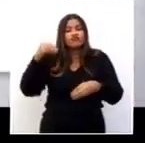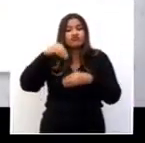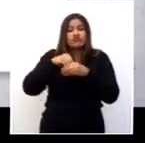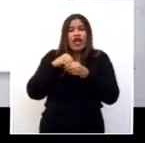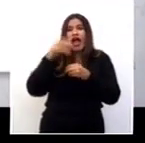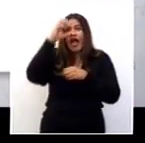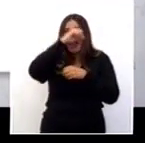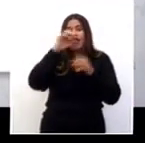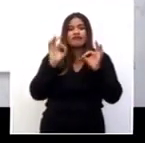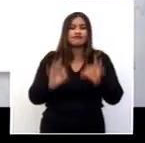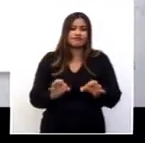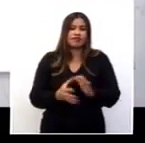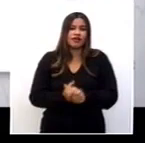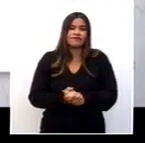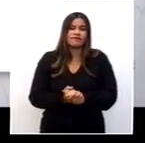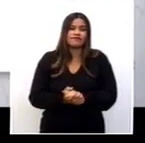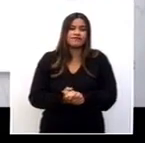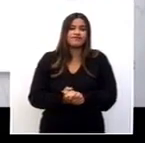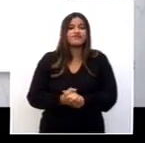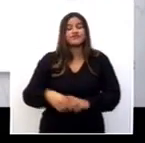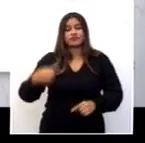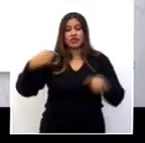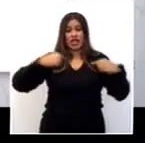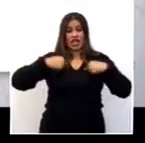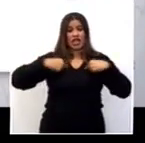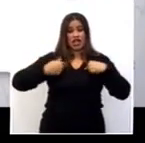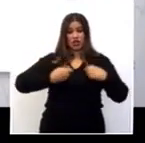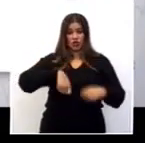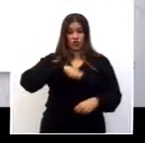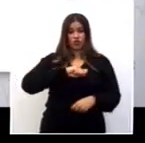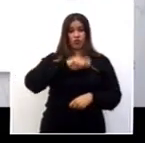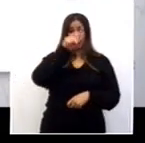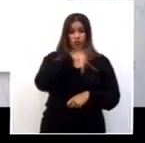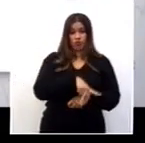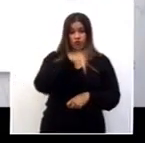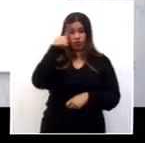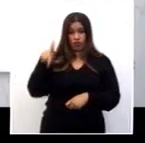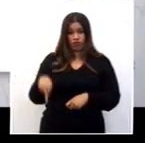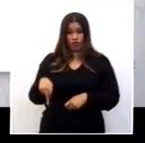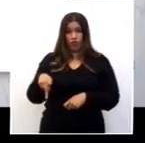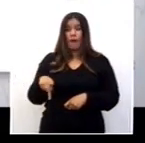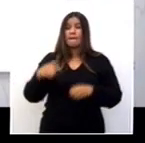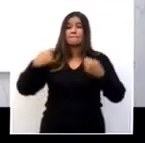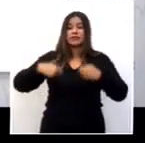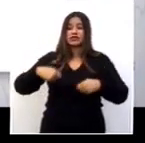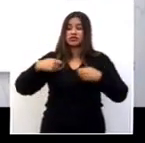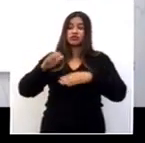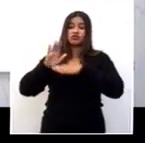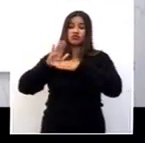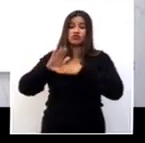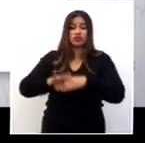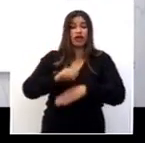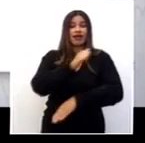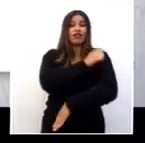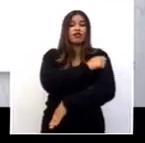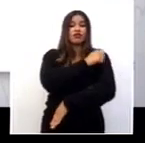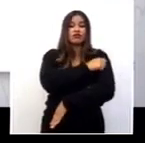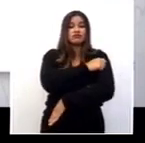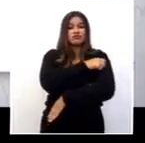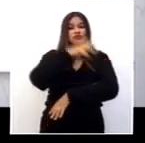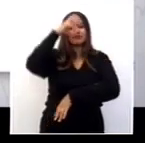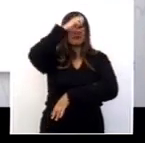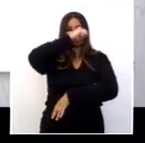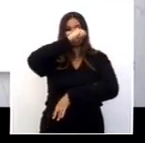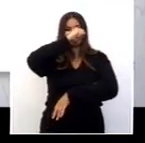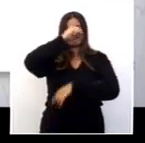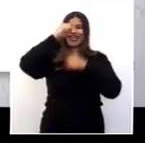como professor, aprender a deixar os alunos aprenderem. O ensino prevê aprendizagem